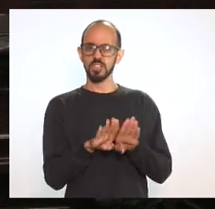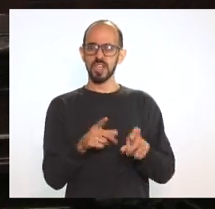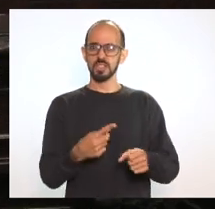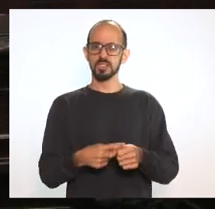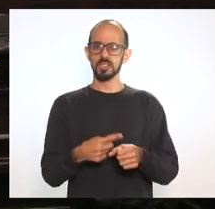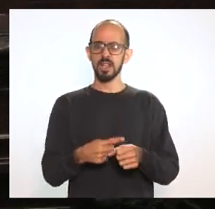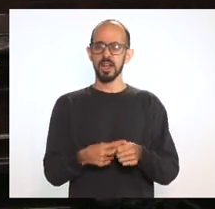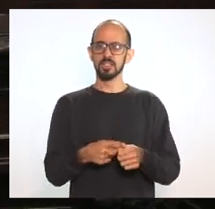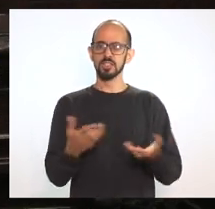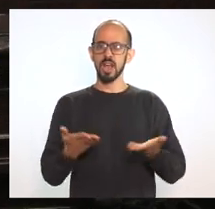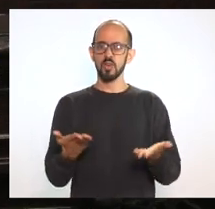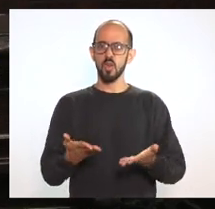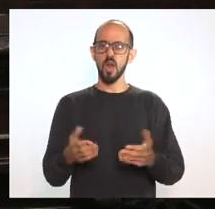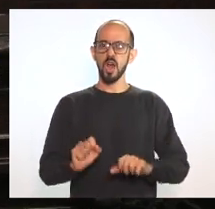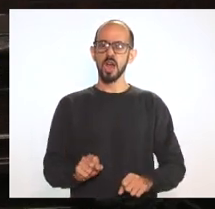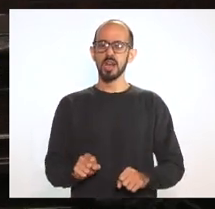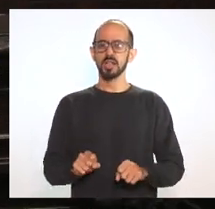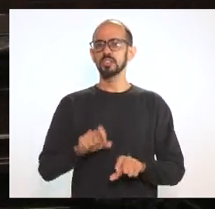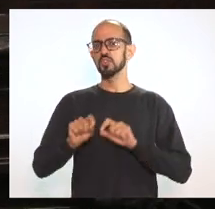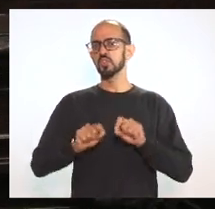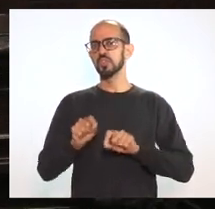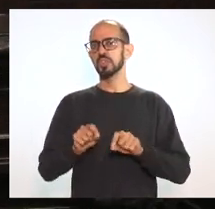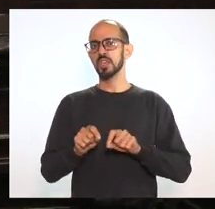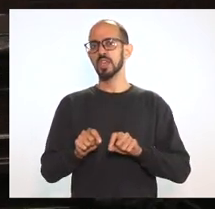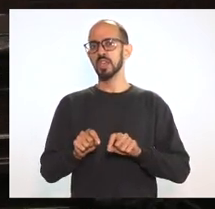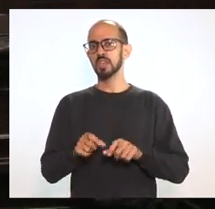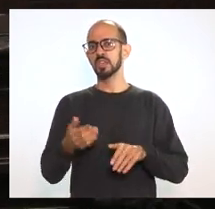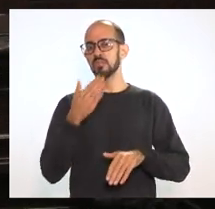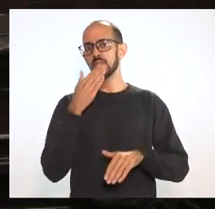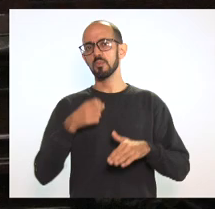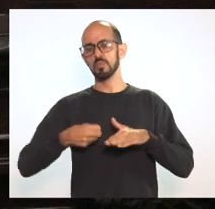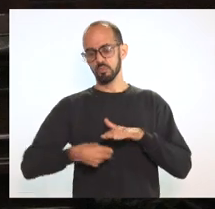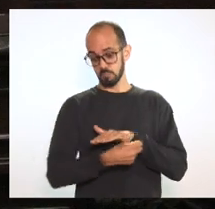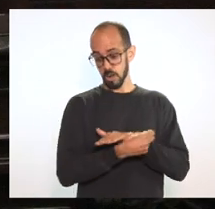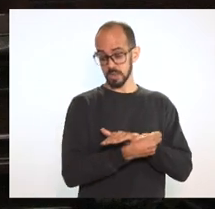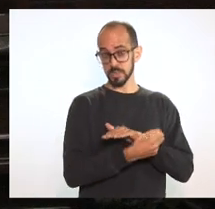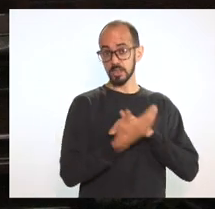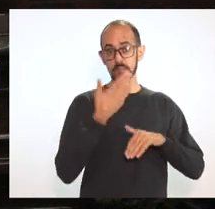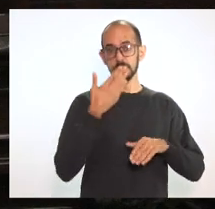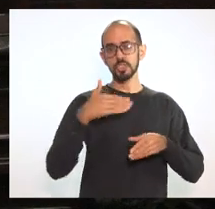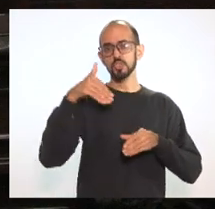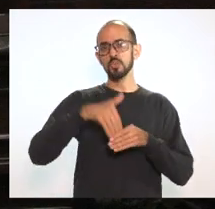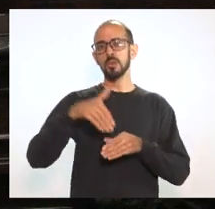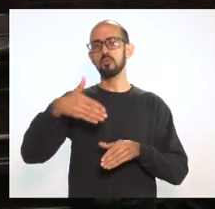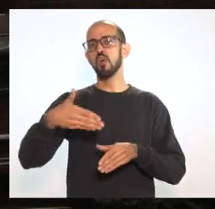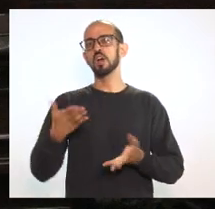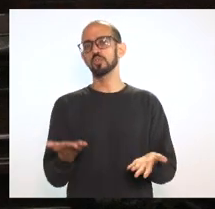estavam aglomerando nas eleições pedindo voto. Ué, mudou?